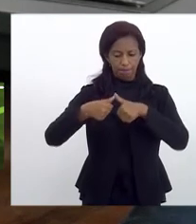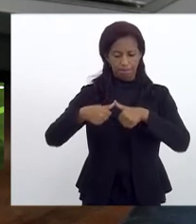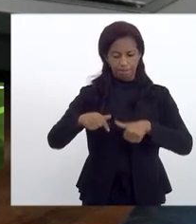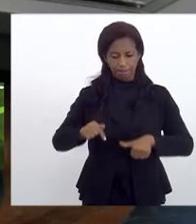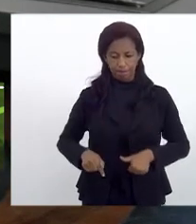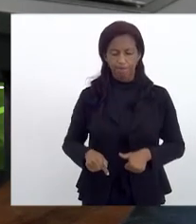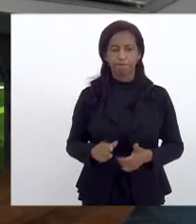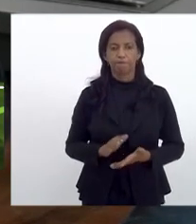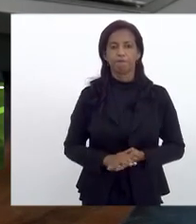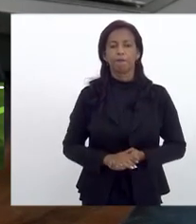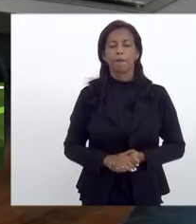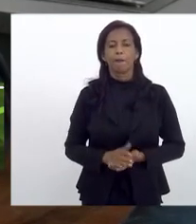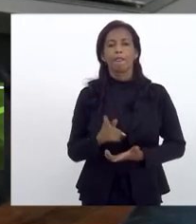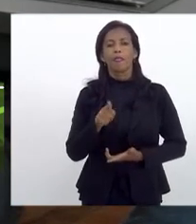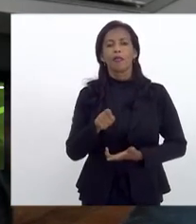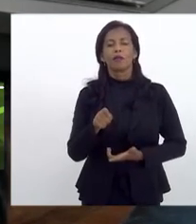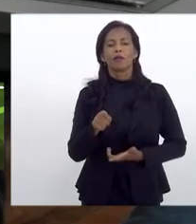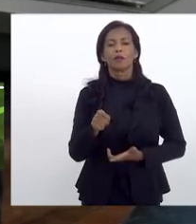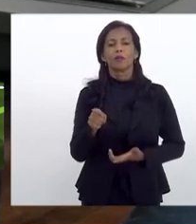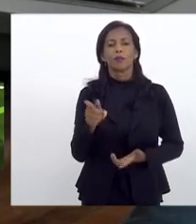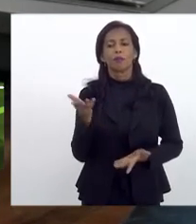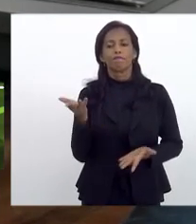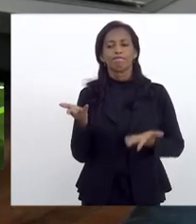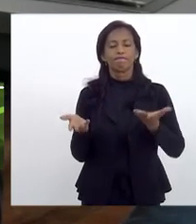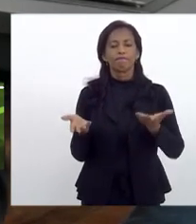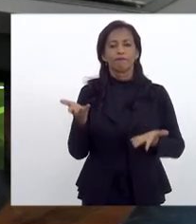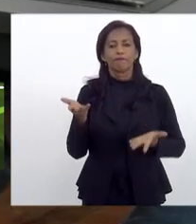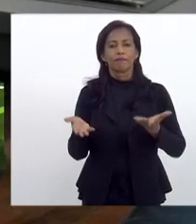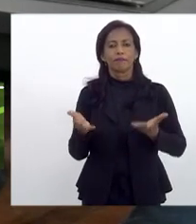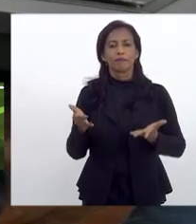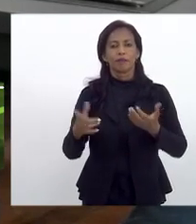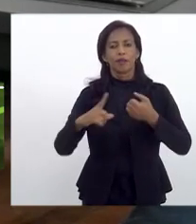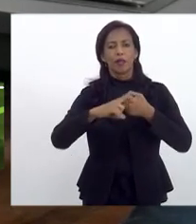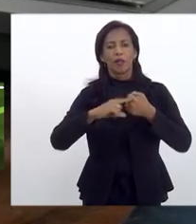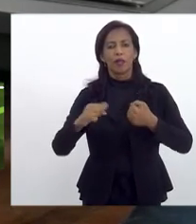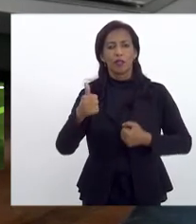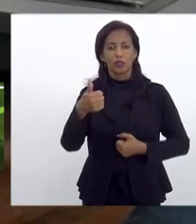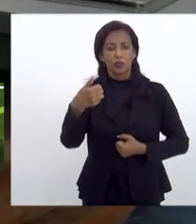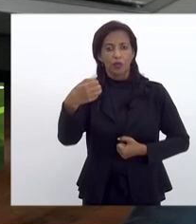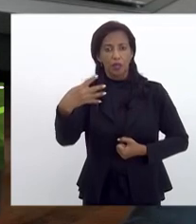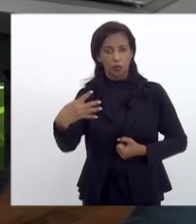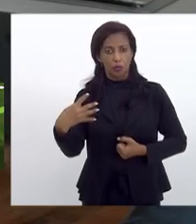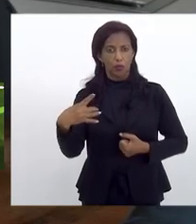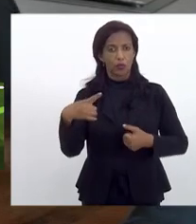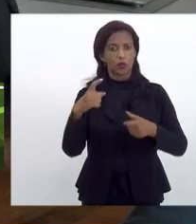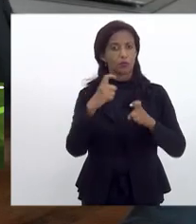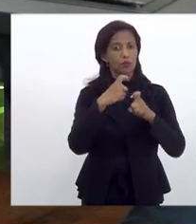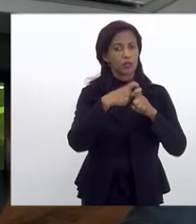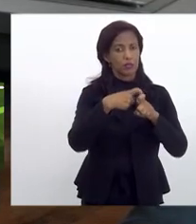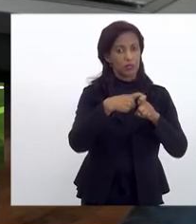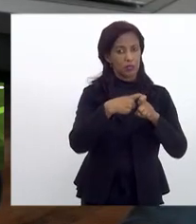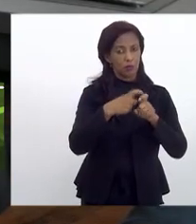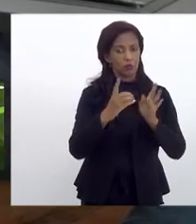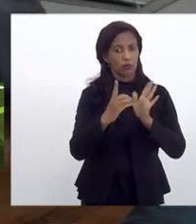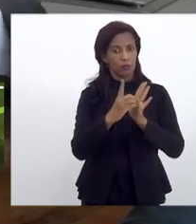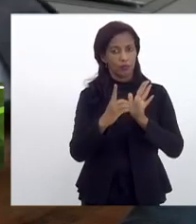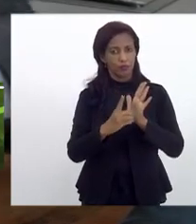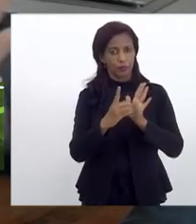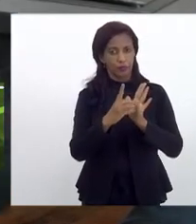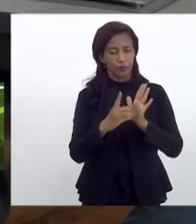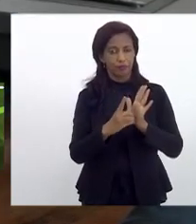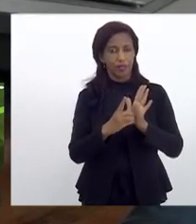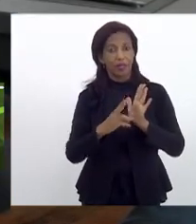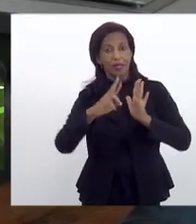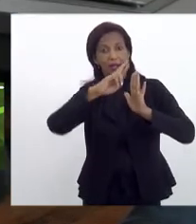baliza Secretário Do artigo 14 Do capto E seus incisos Do decreto regulamentador Não é? E naquela